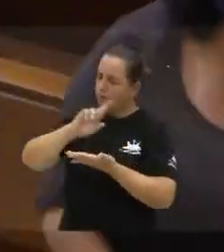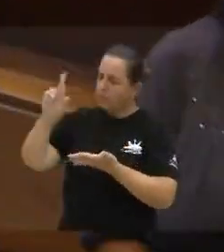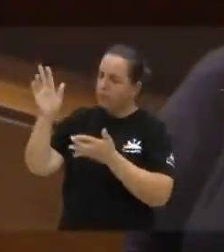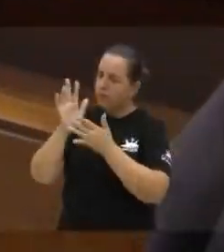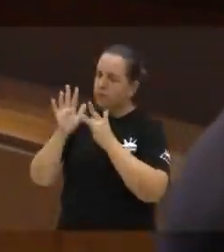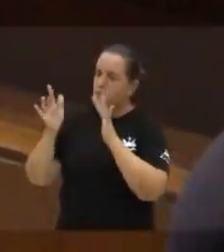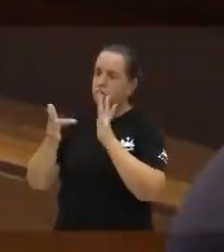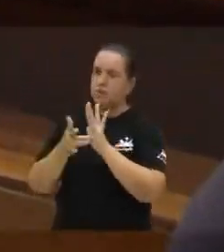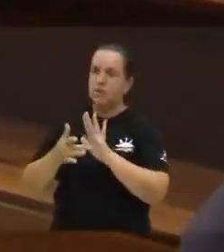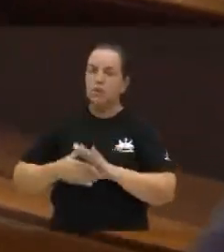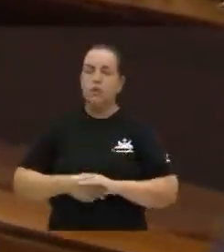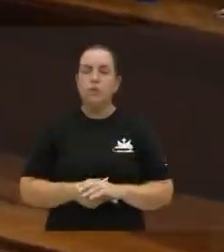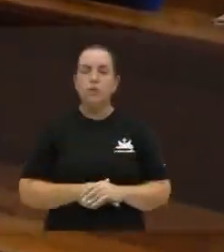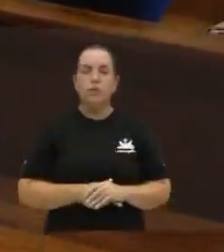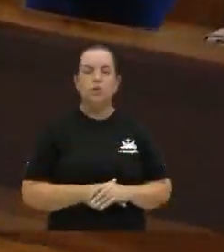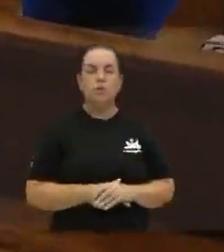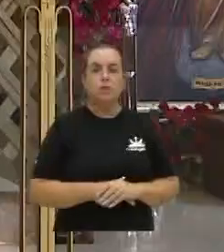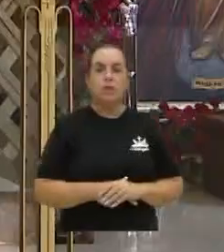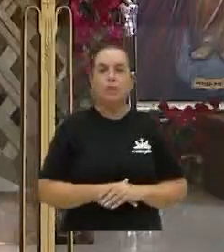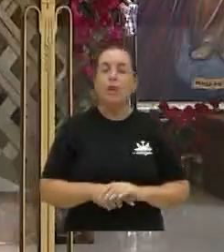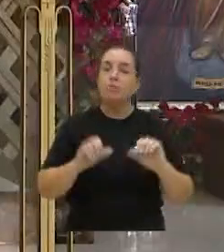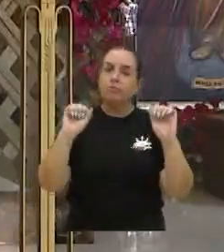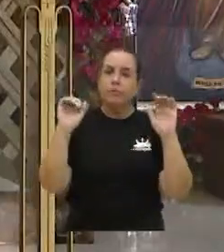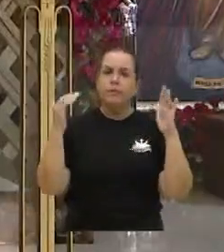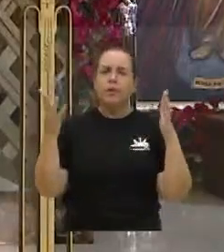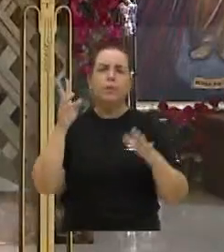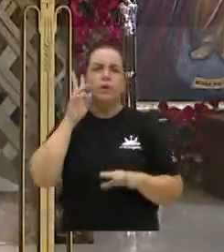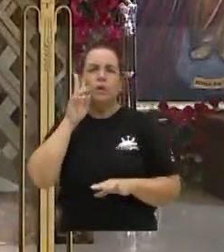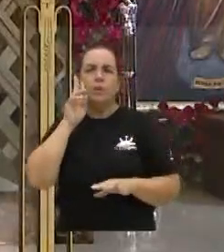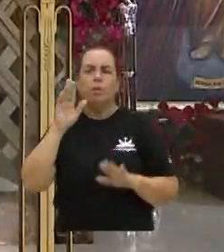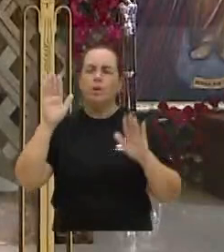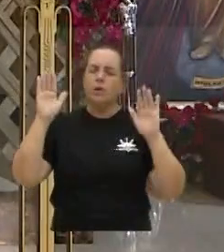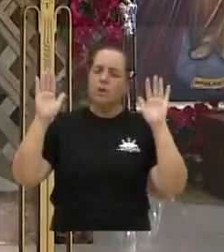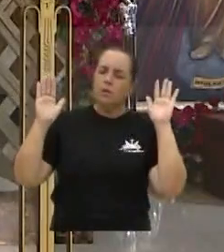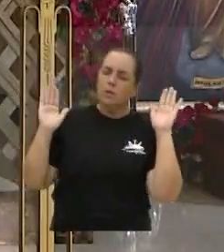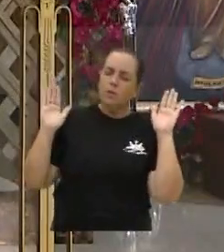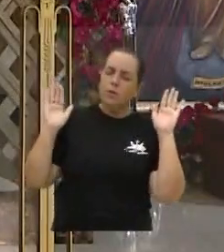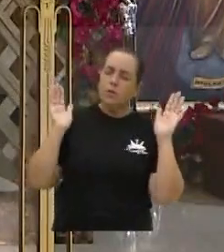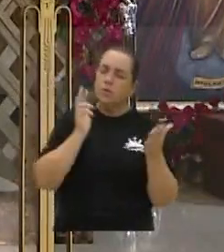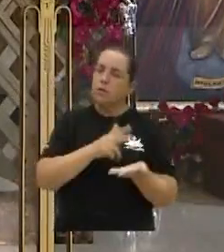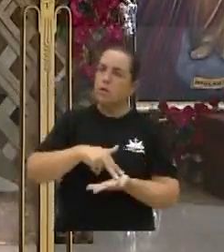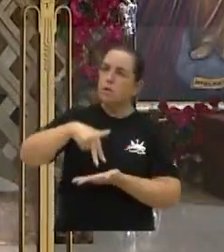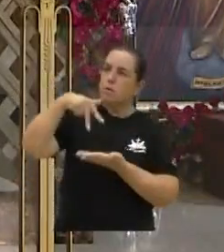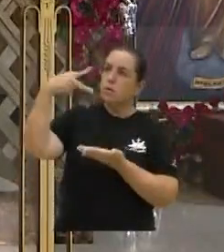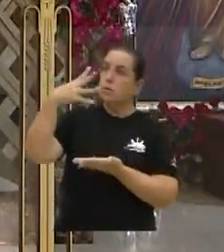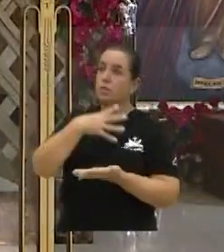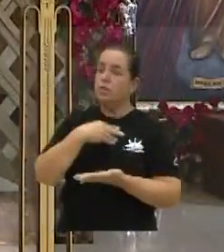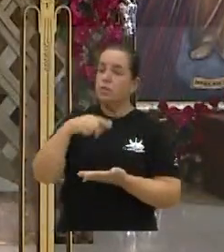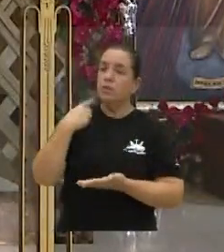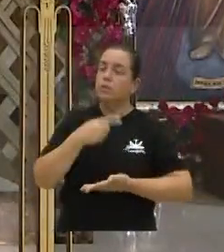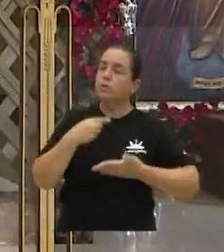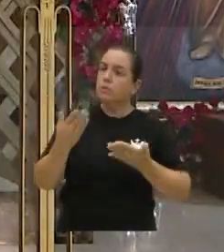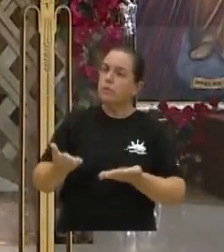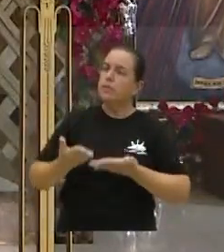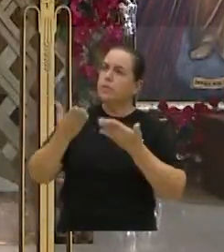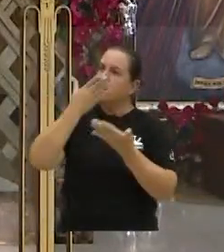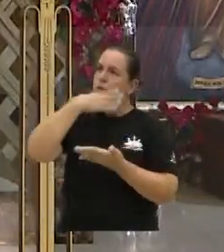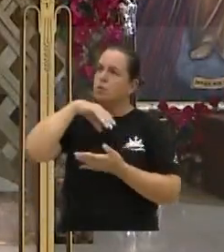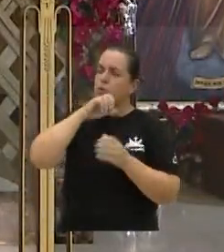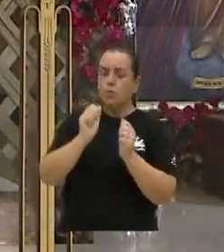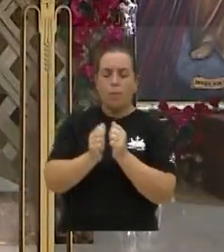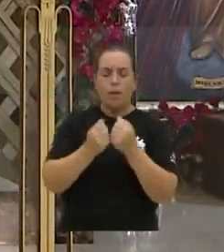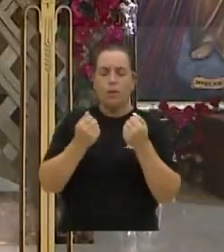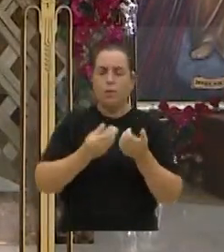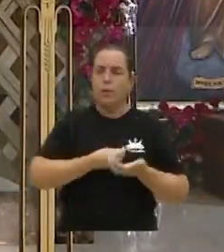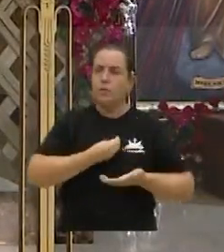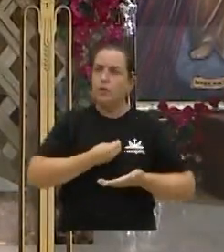ressurreição. Vinde, Senhor Jesus. Celebrando, pois, a memória da morte e a ressurreição do vosso Filho, nós vos